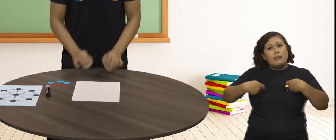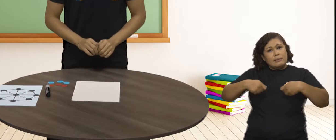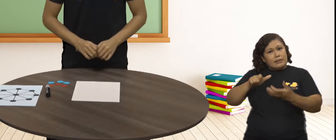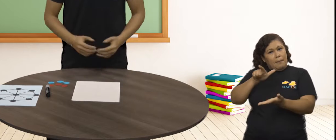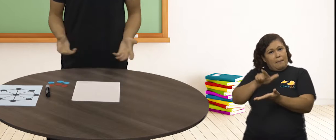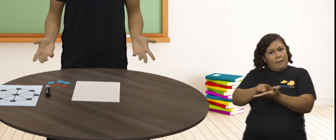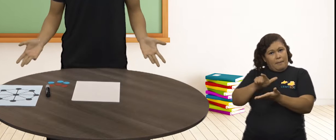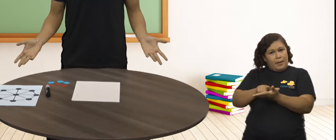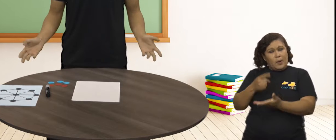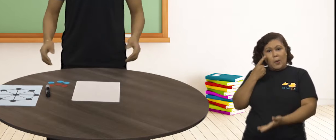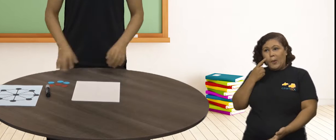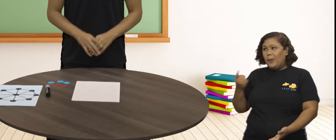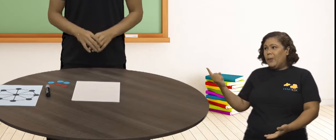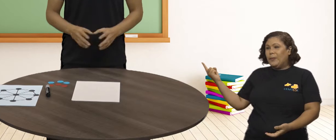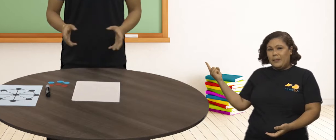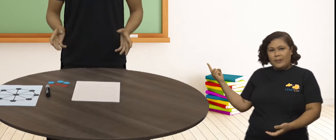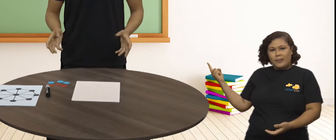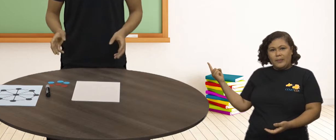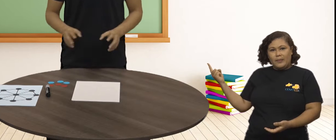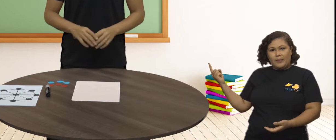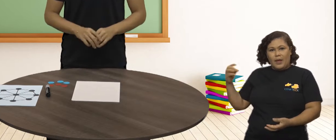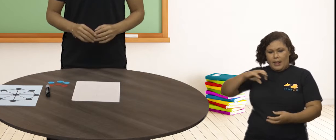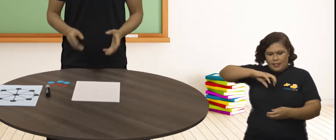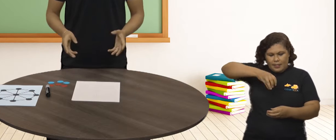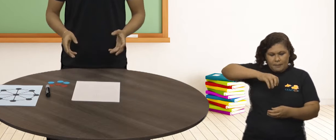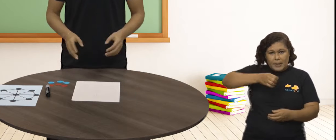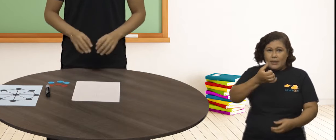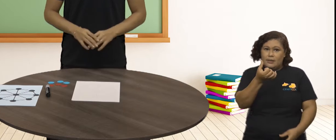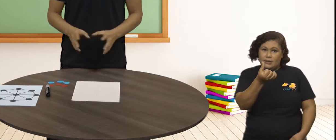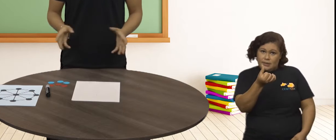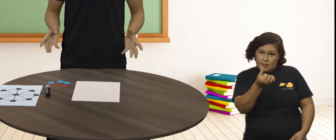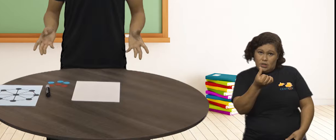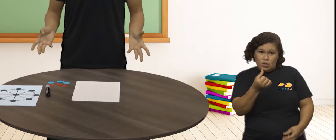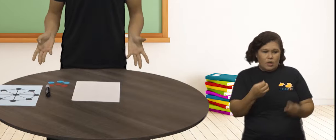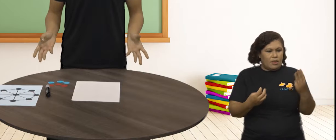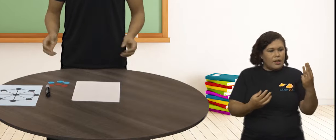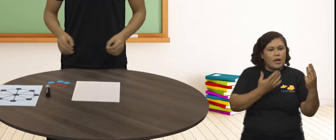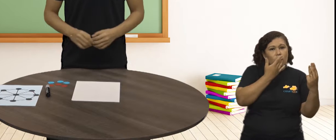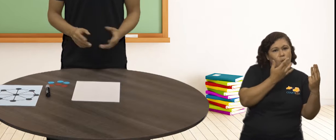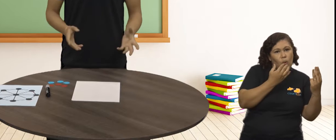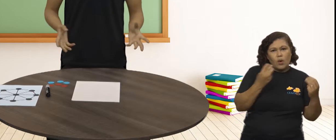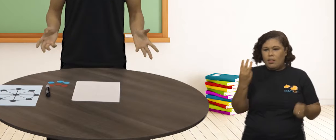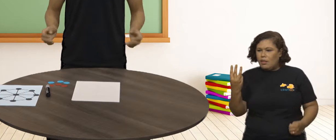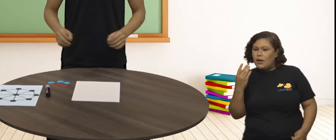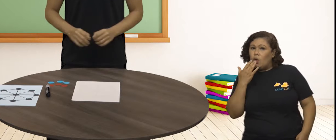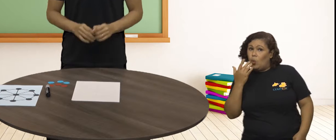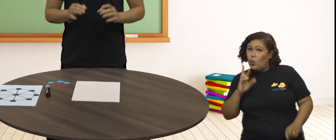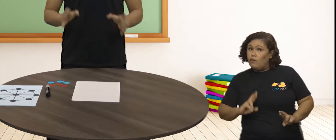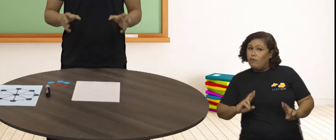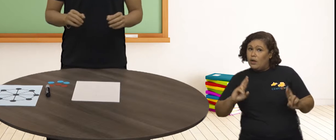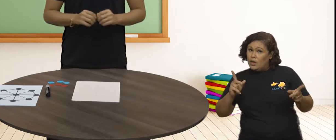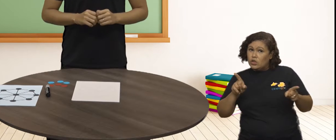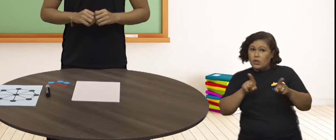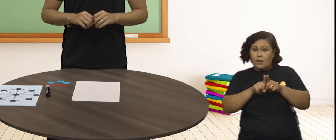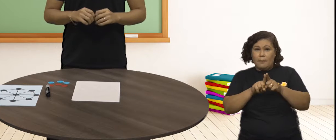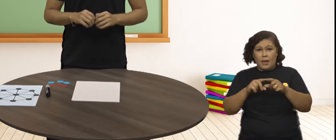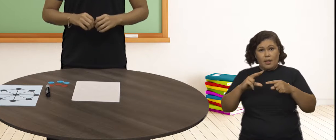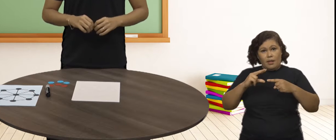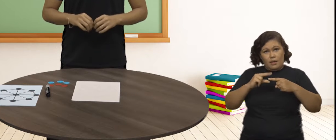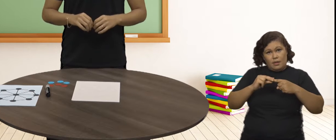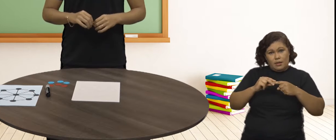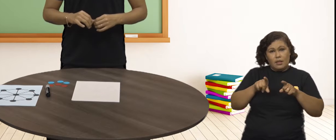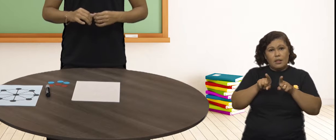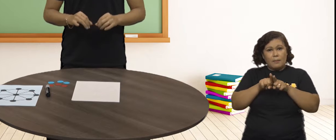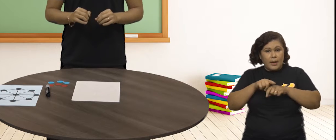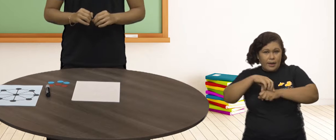papel ofício ou cartolina, 6 tampinhas de garrafa PET, 3 de cada cor, caneta e régua. E pronto, vamos